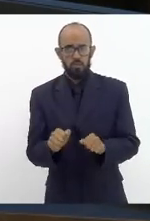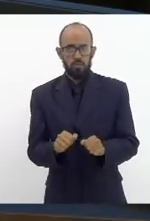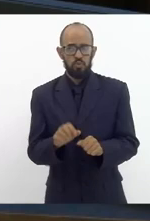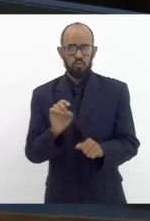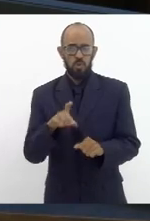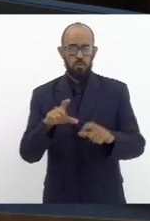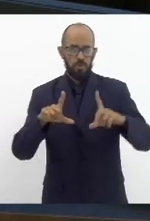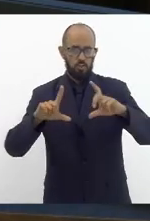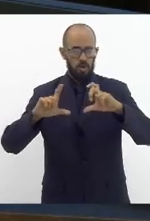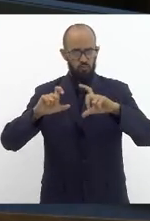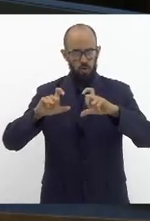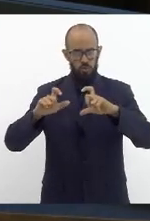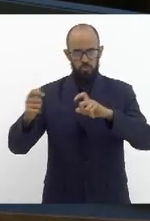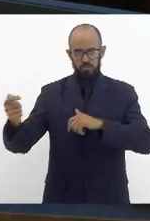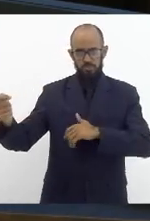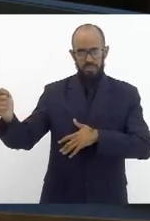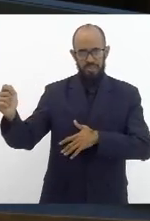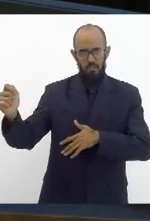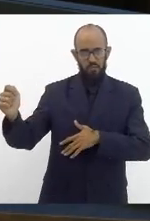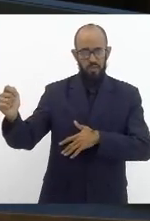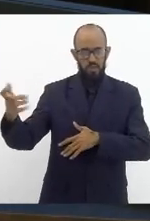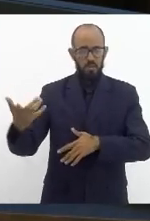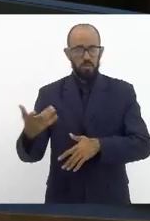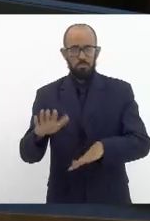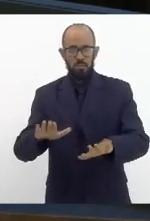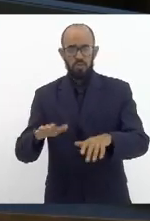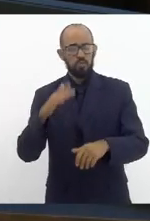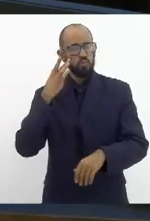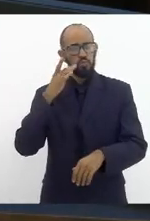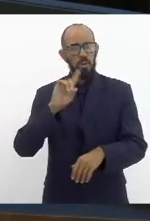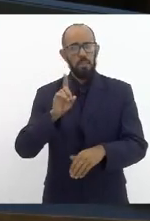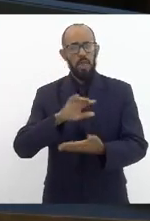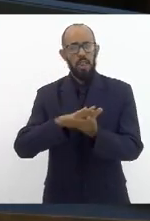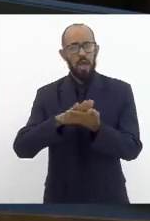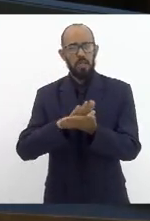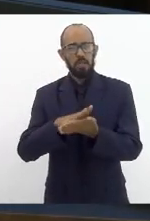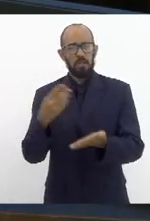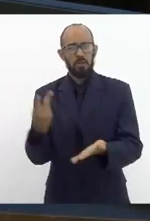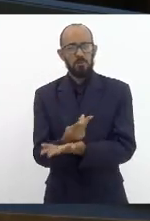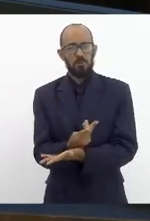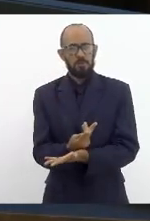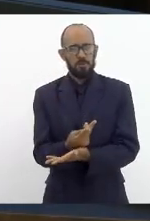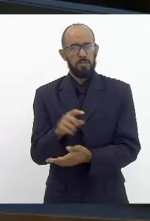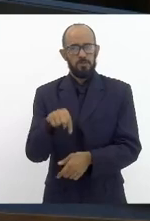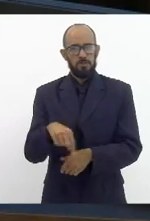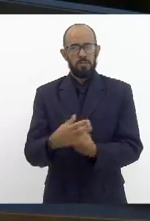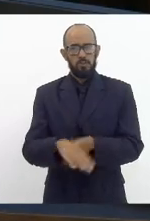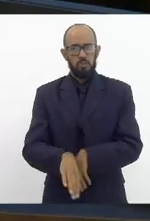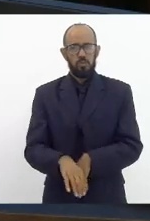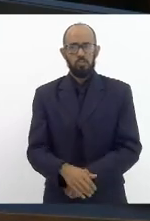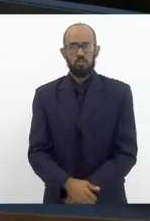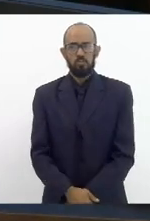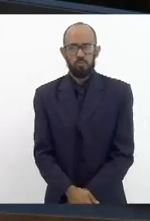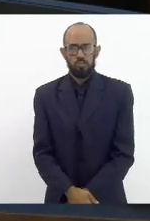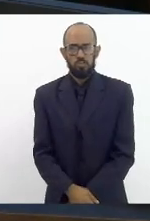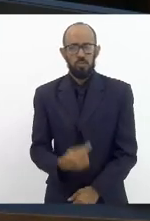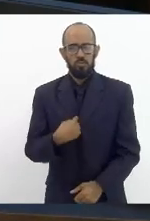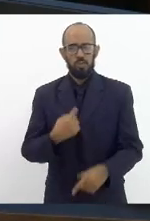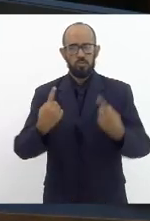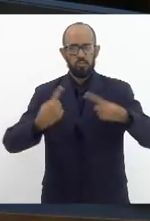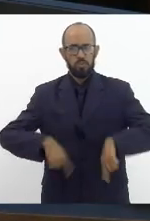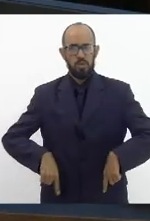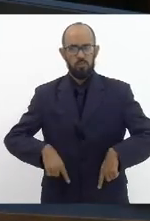para fotografia, mas não saber absolutamente nada do que está acontecendo efetivamente com o concurso. E aqui eu faço um desafio aos deputados dessa